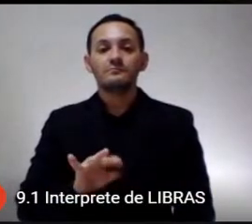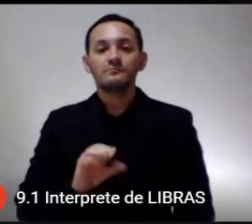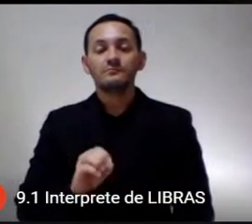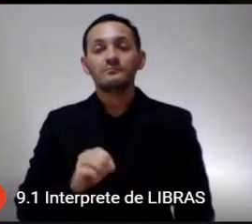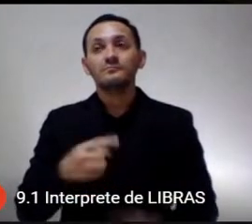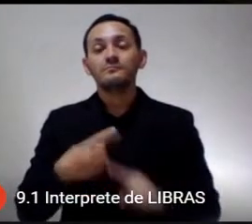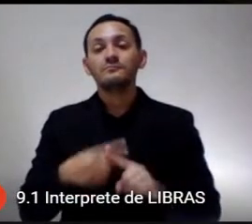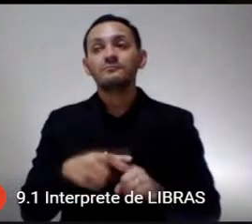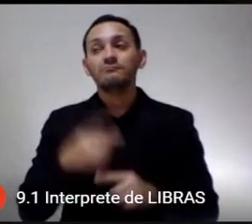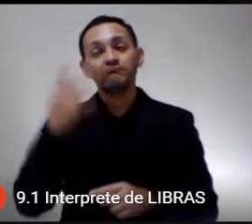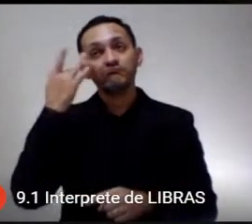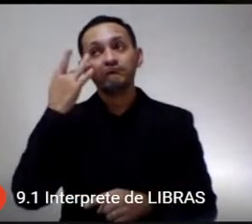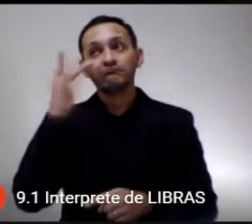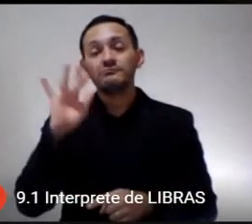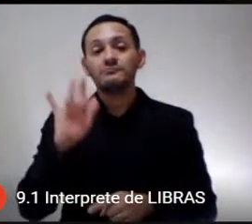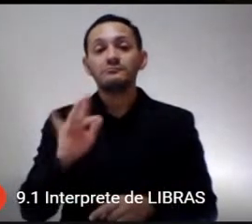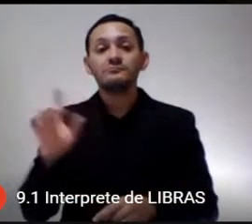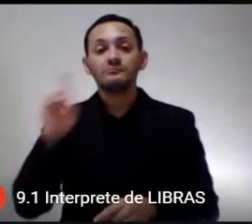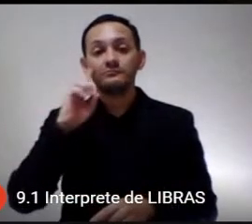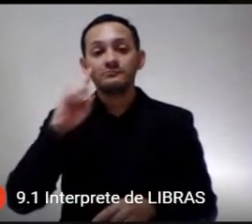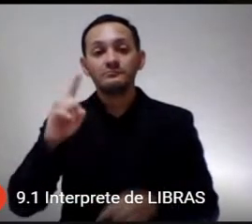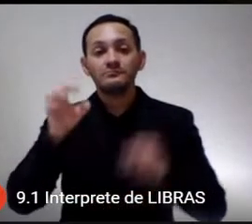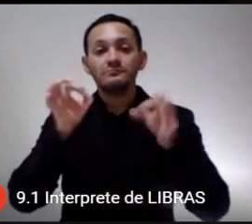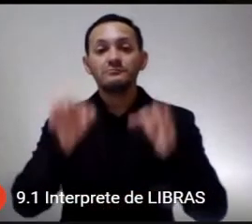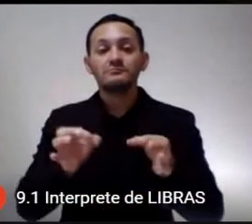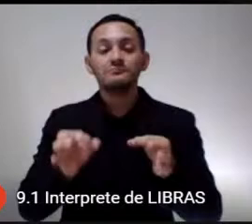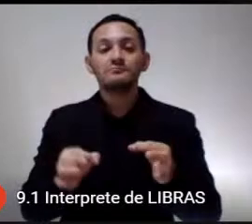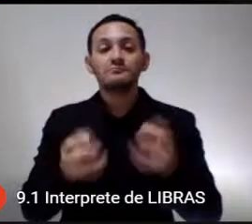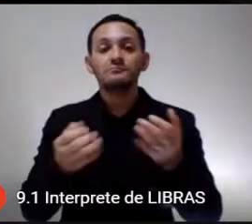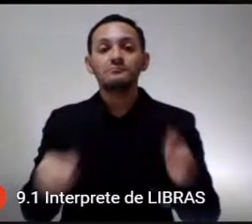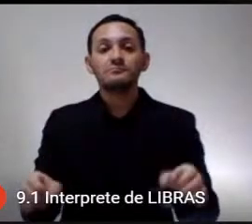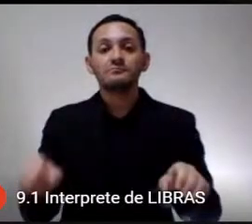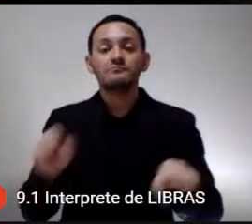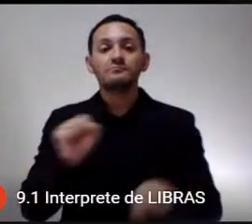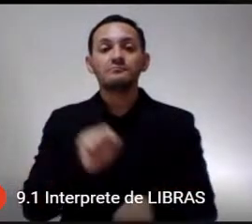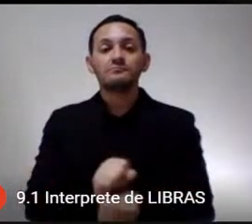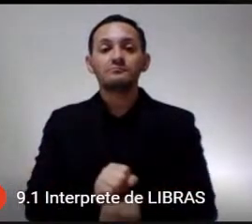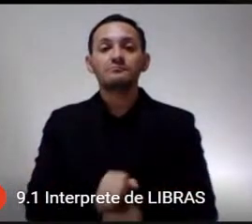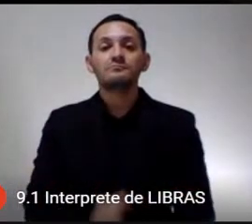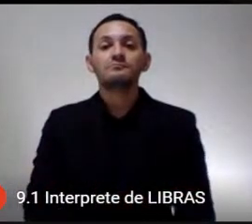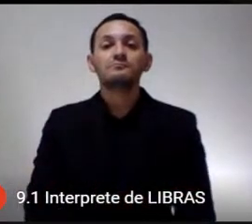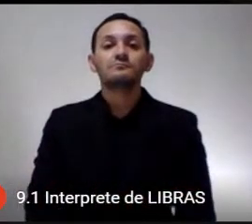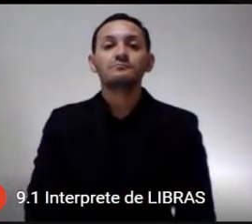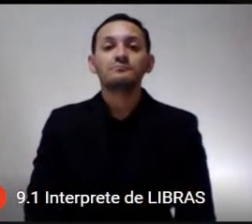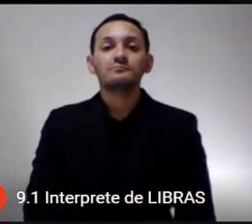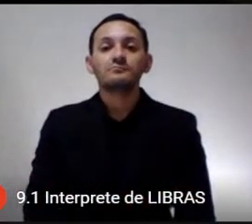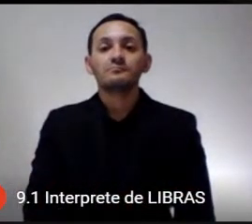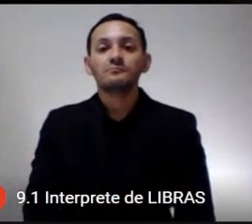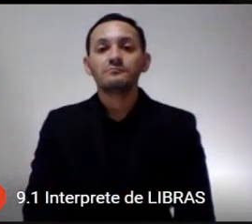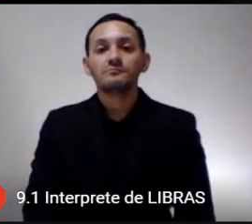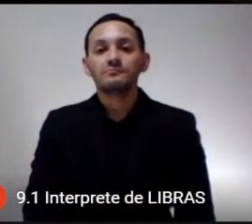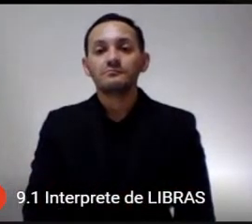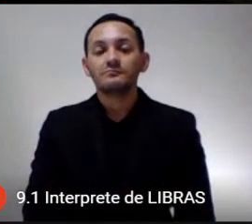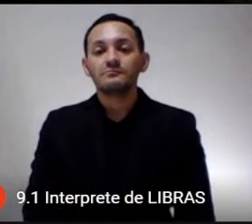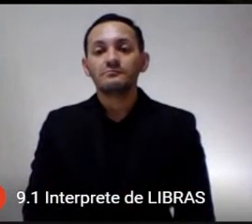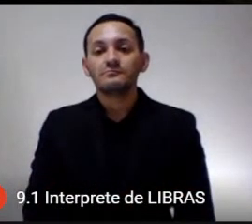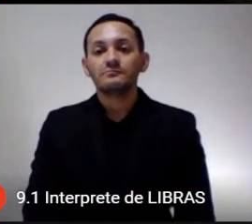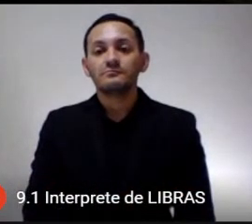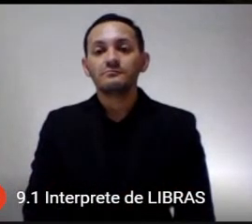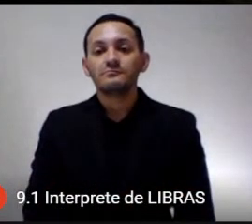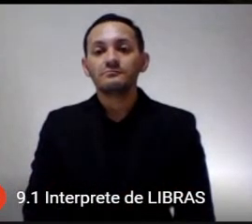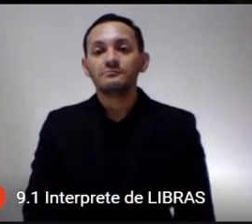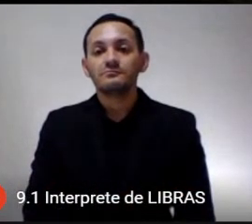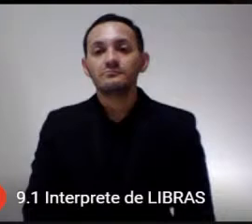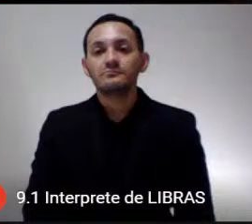previsão específica. A esta altura já ocorreram as convenções partidárias? Elas